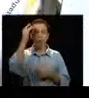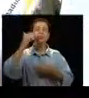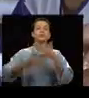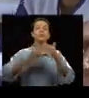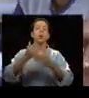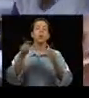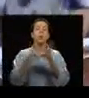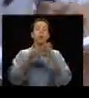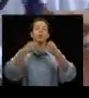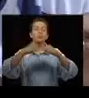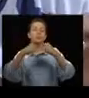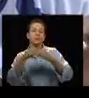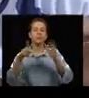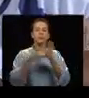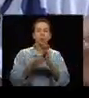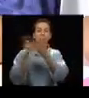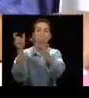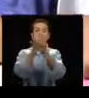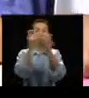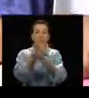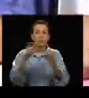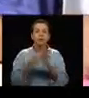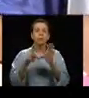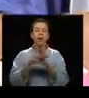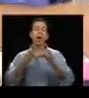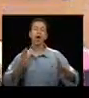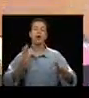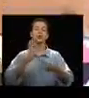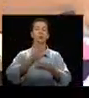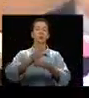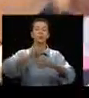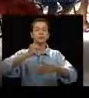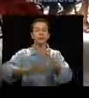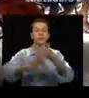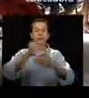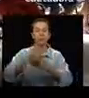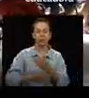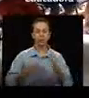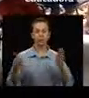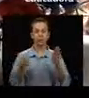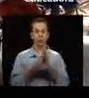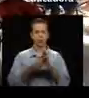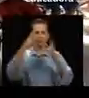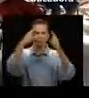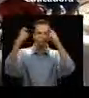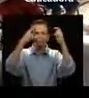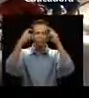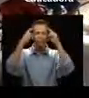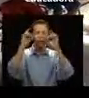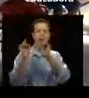atividade que desenvolve a coordenação motora, cognitiva e também ajuda no desenvolvimento